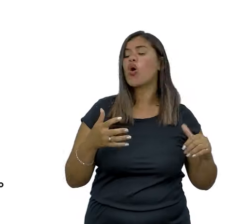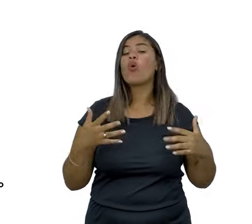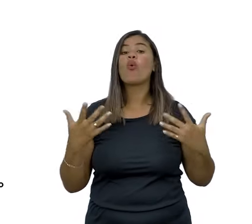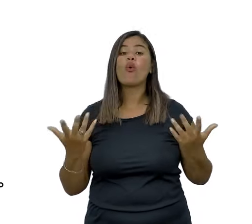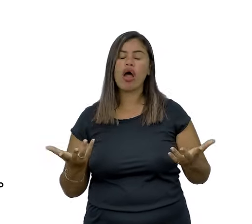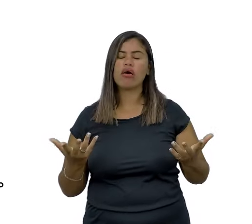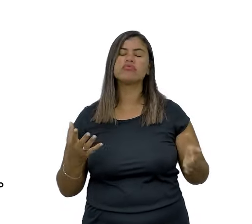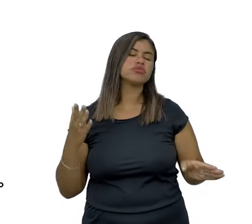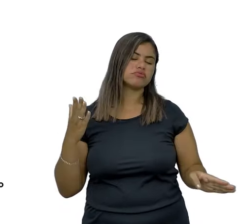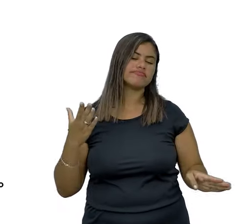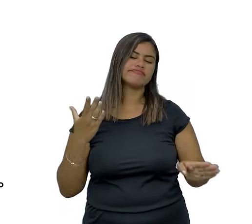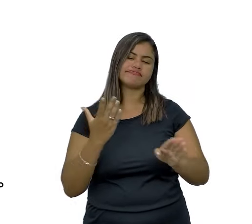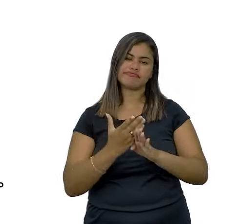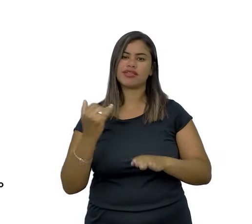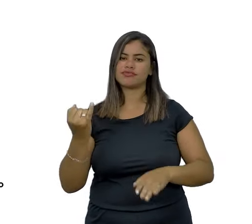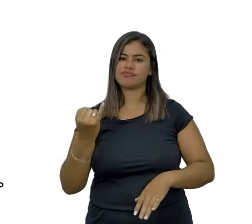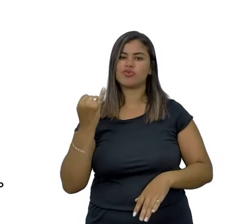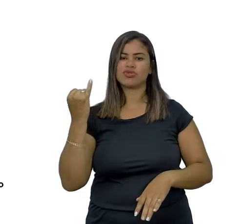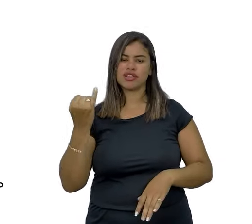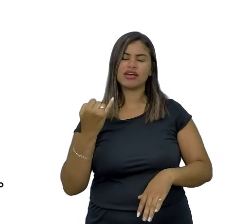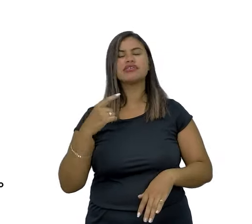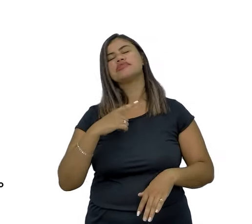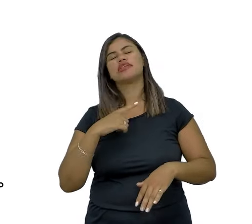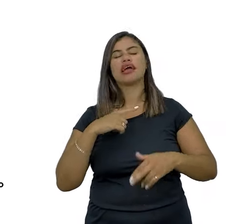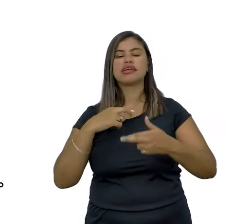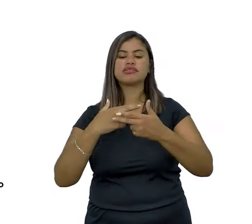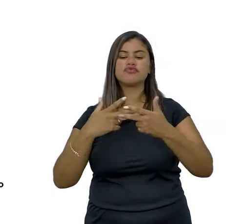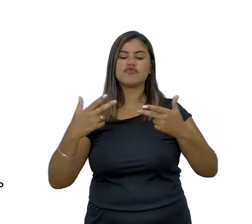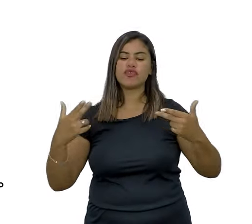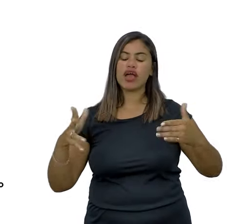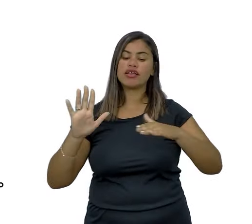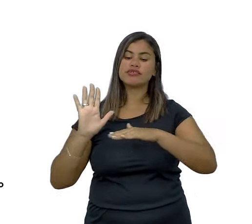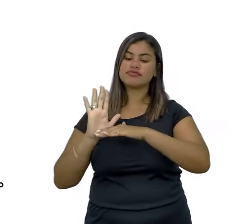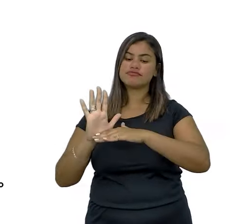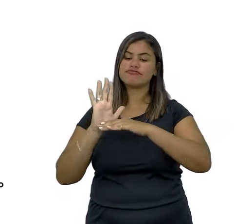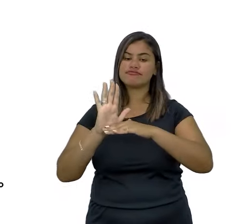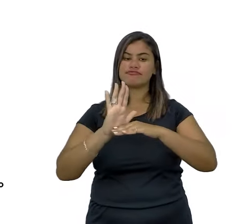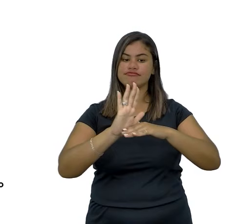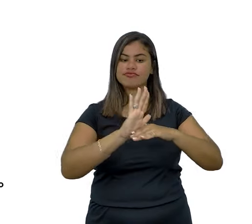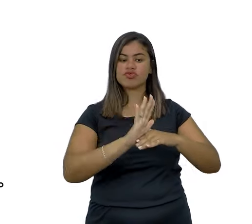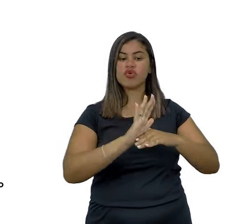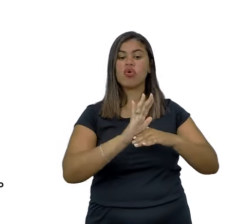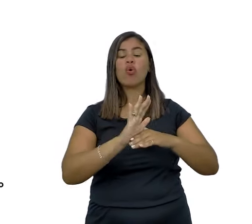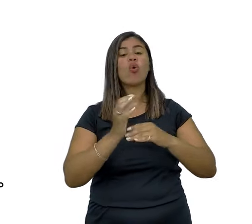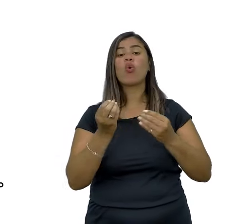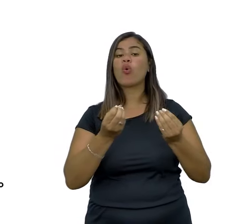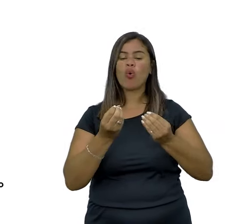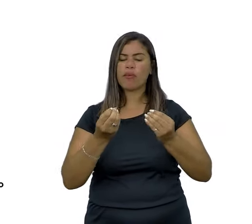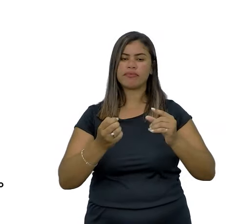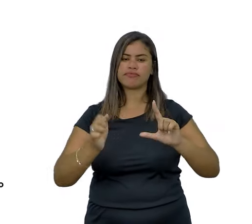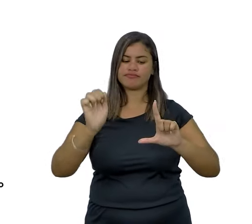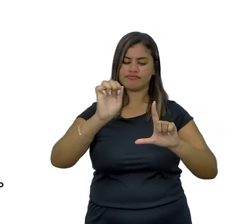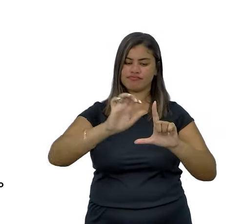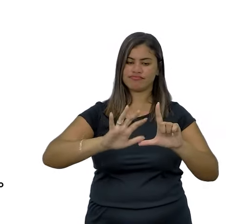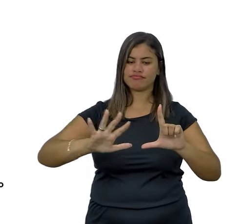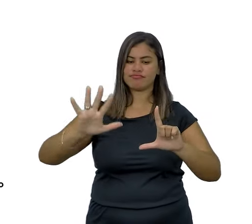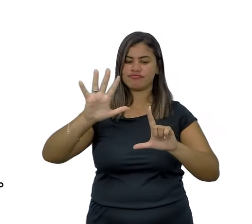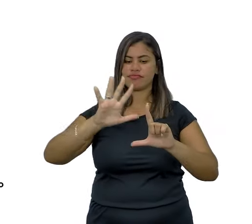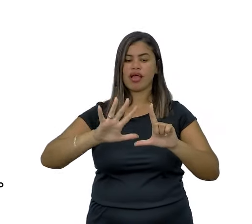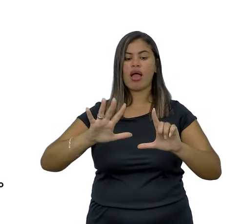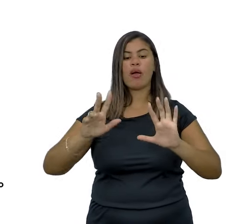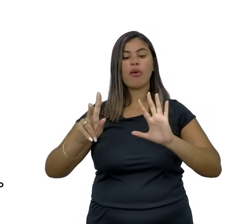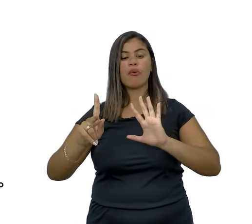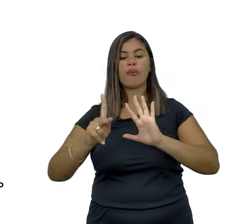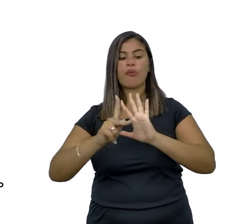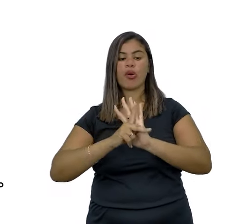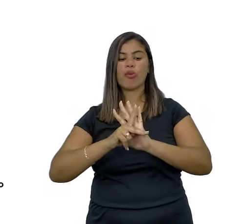é importante, a gente tem recursos para ajudar nesse diagnóstico, que são as plataformas do CAED, né,